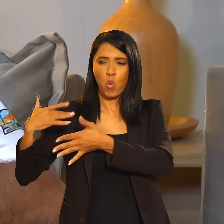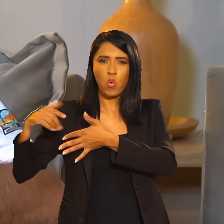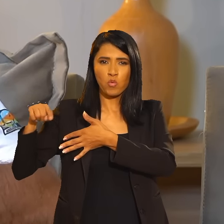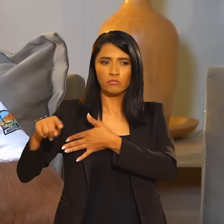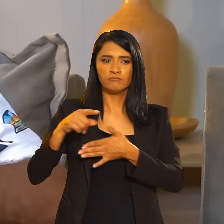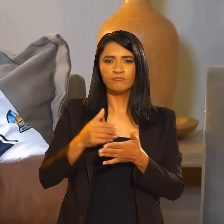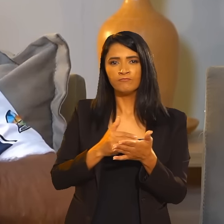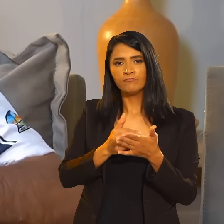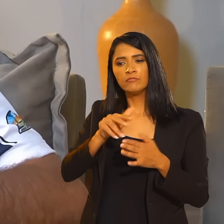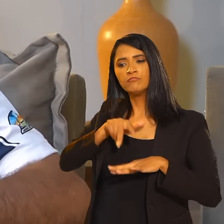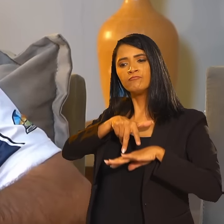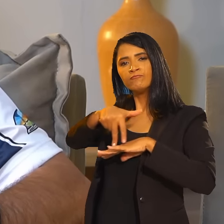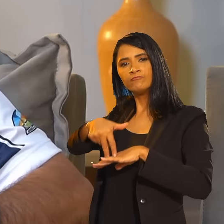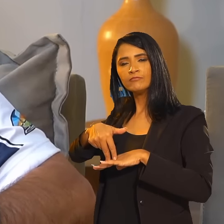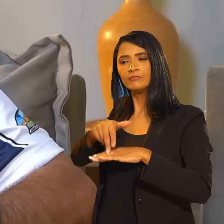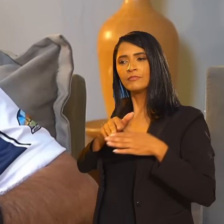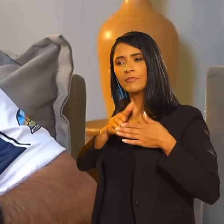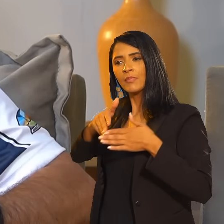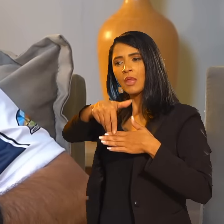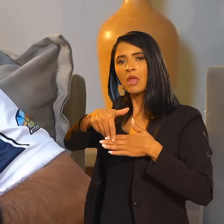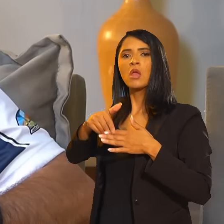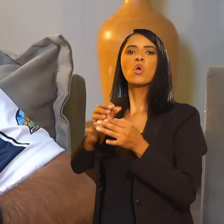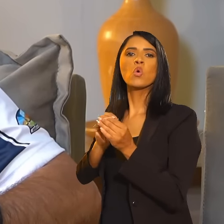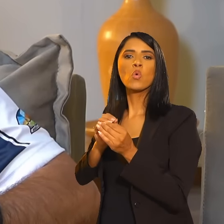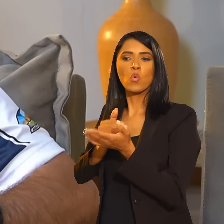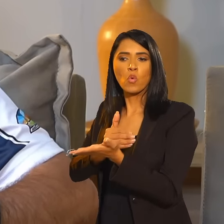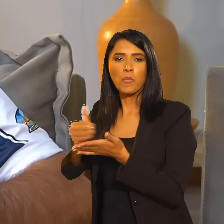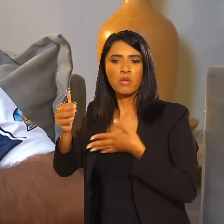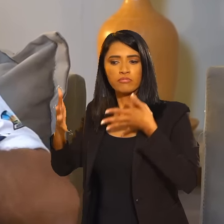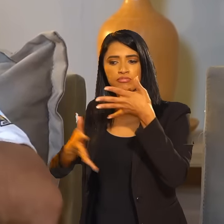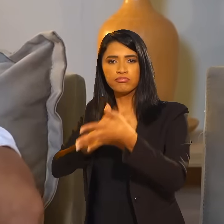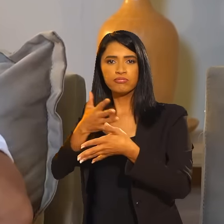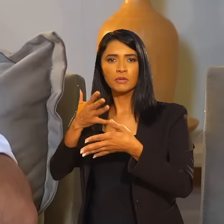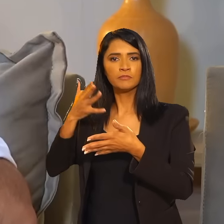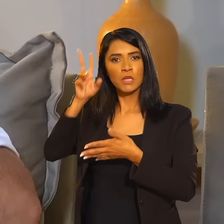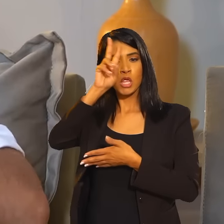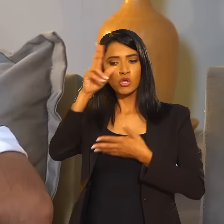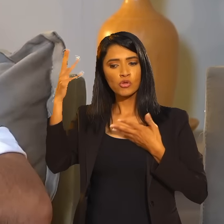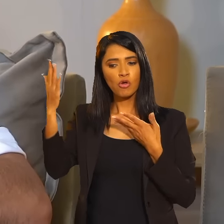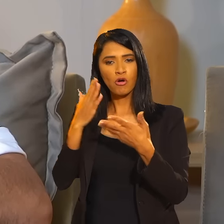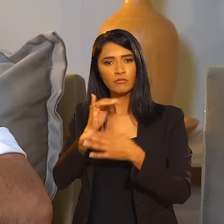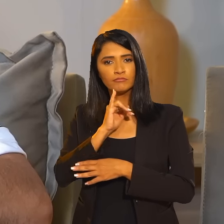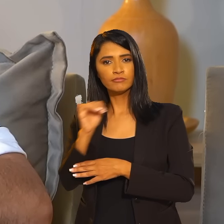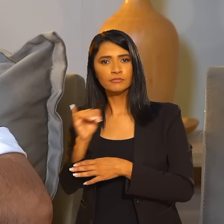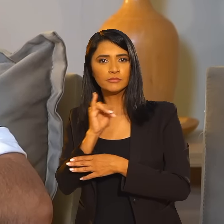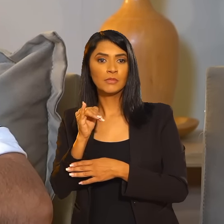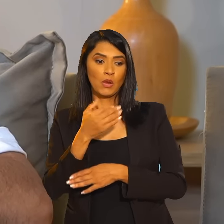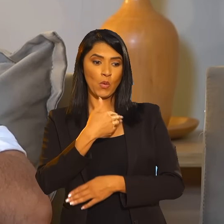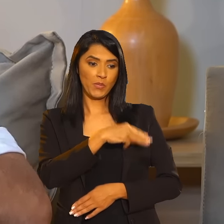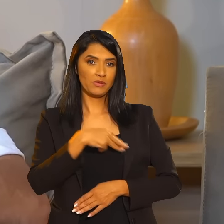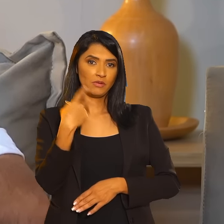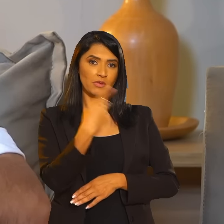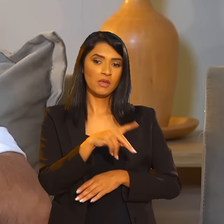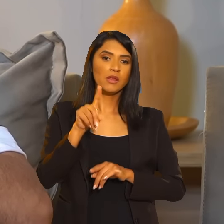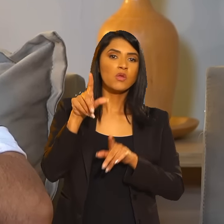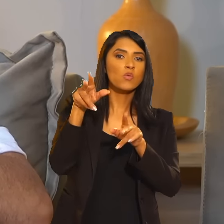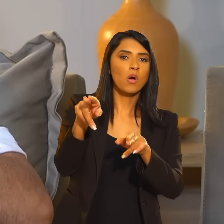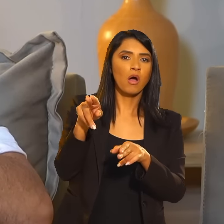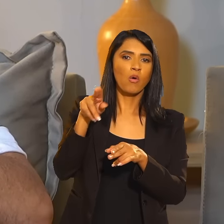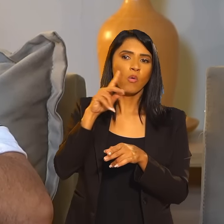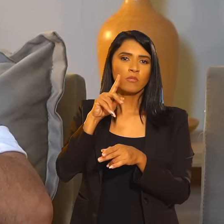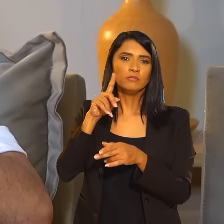começa a falar para o parábola. Ele estava começando a iniciar o ministério dele aqui. Então, ele estava começando a fazer o quê? Lançando a